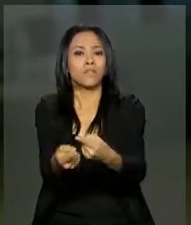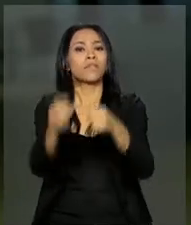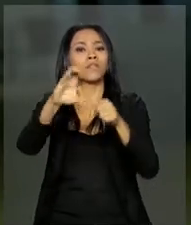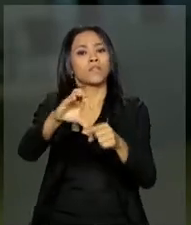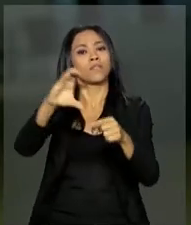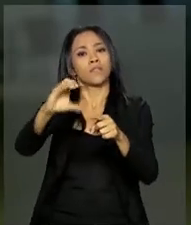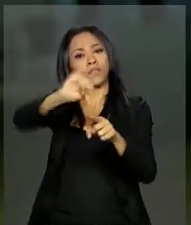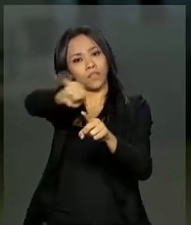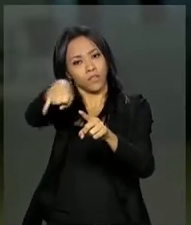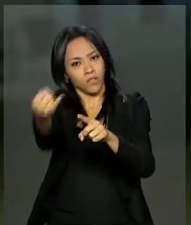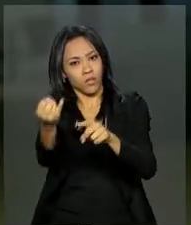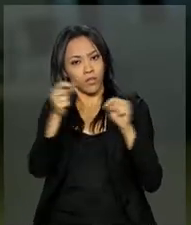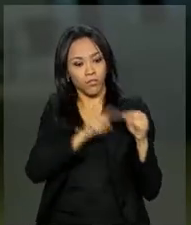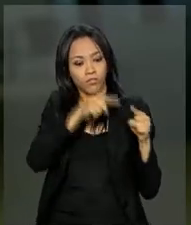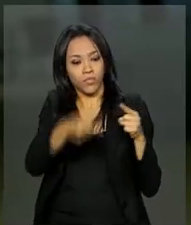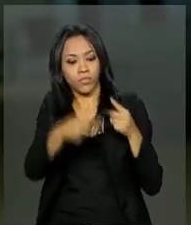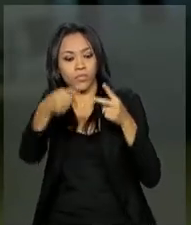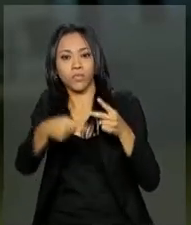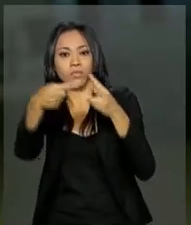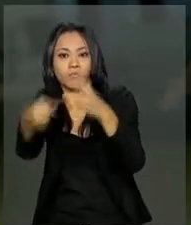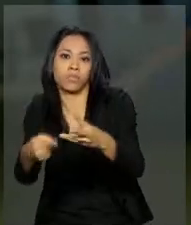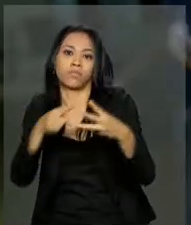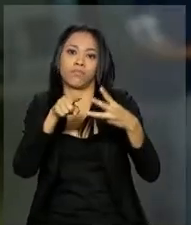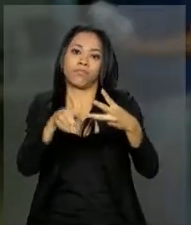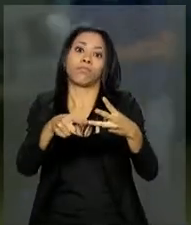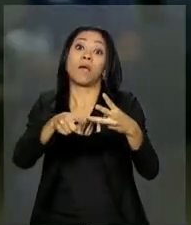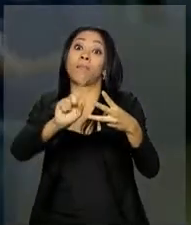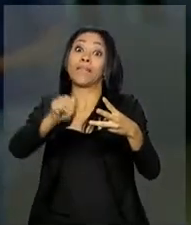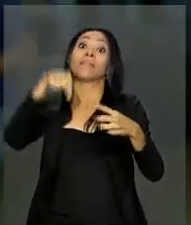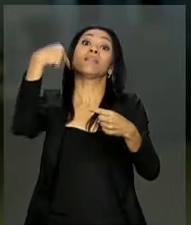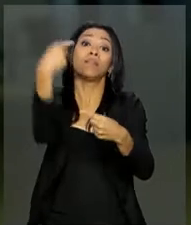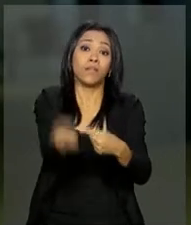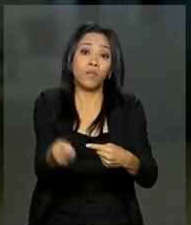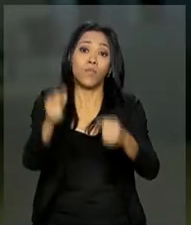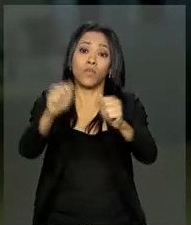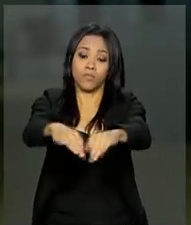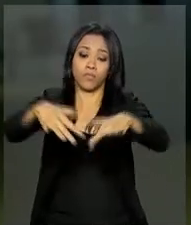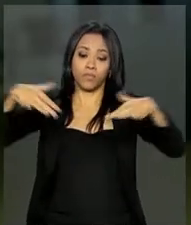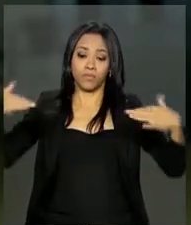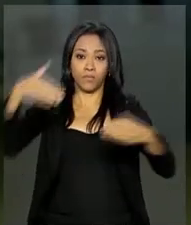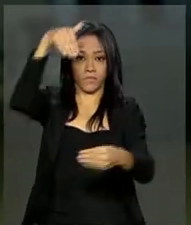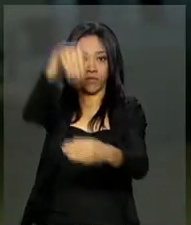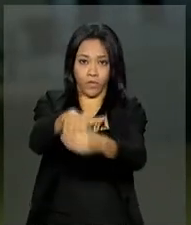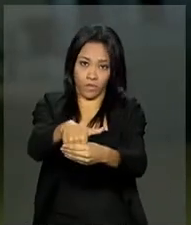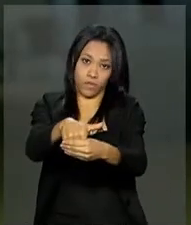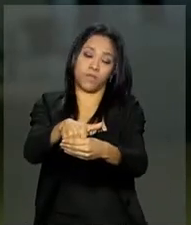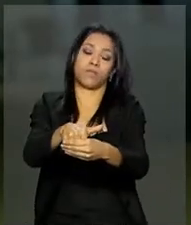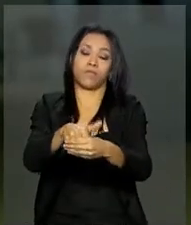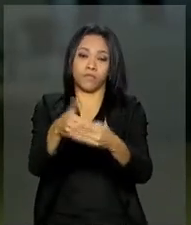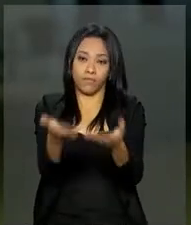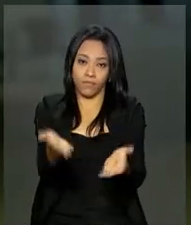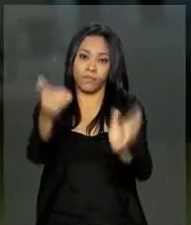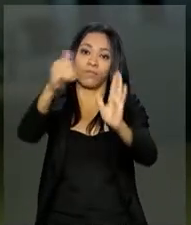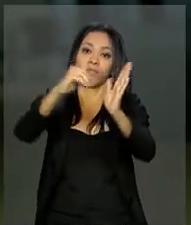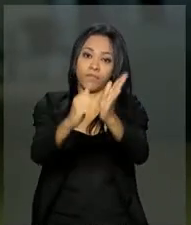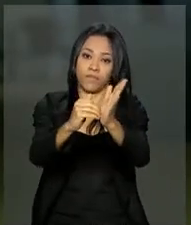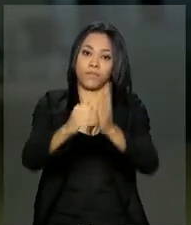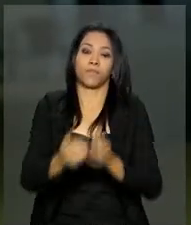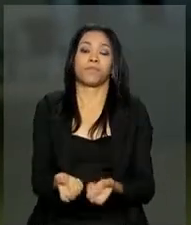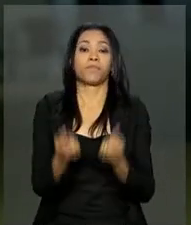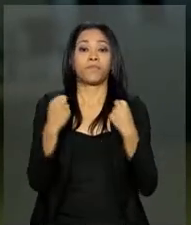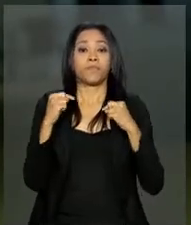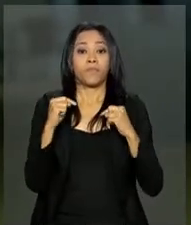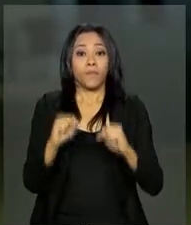Constituição e Justiça do Senado antes de seguir para a votação no plenário da Casa. Leandro,